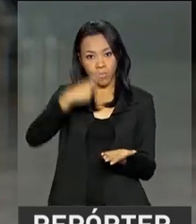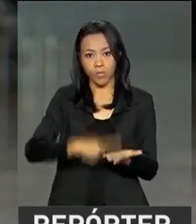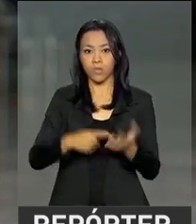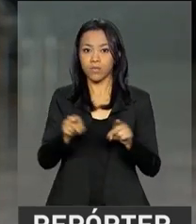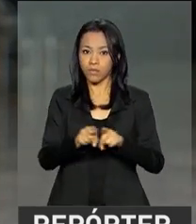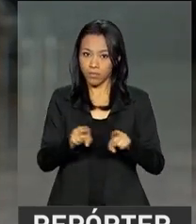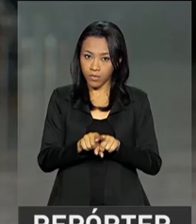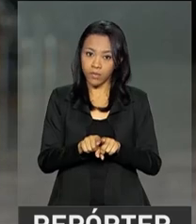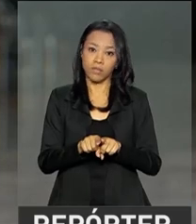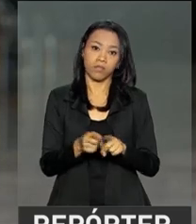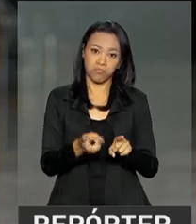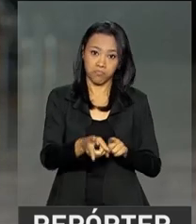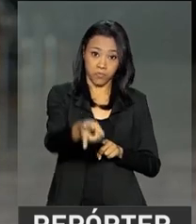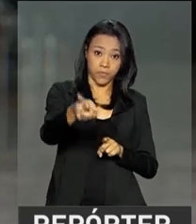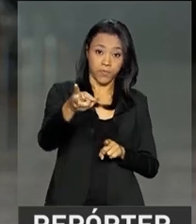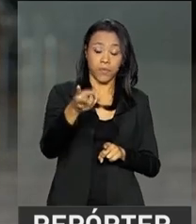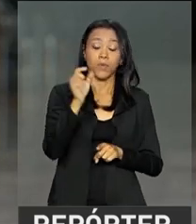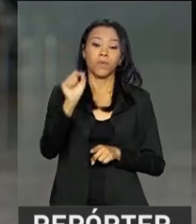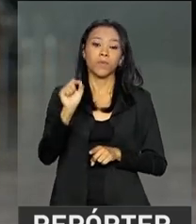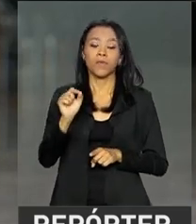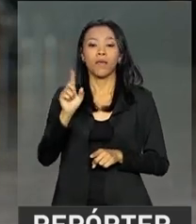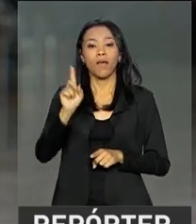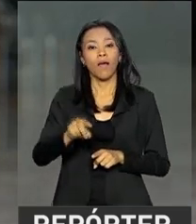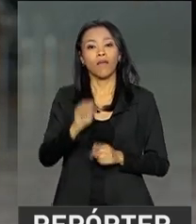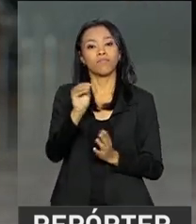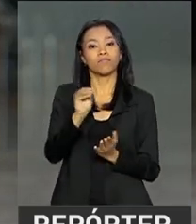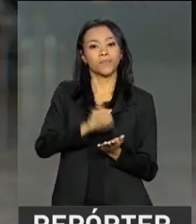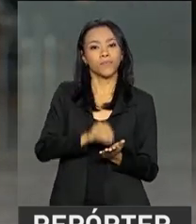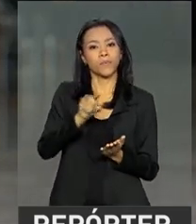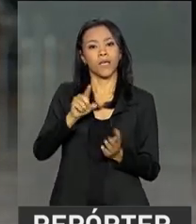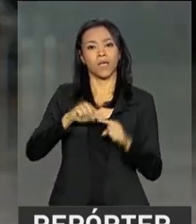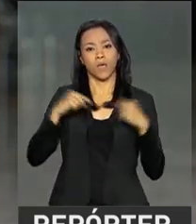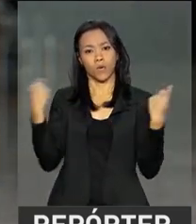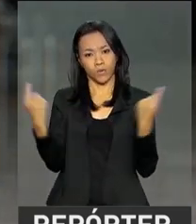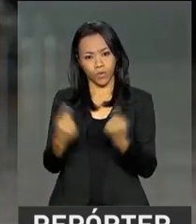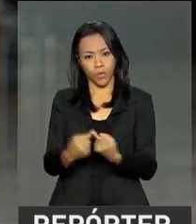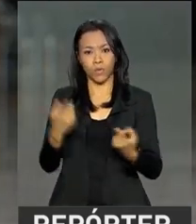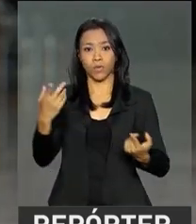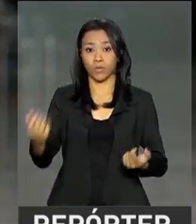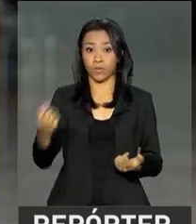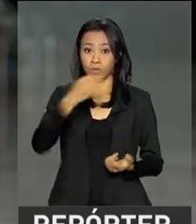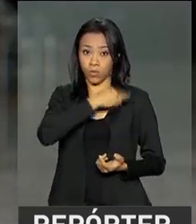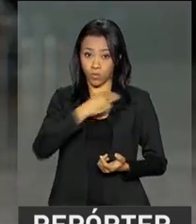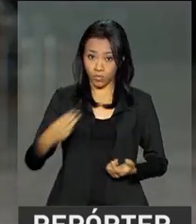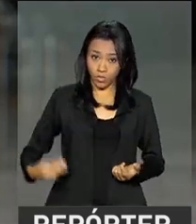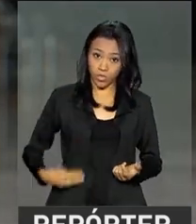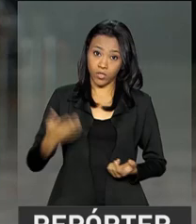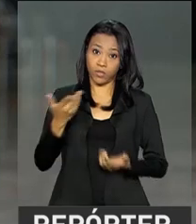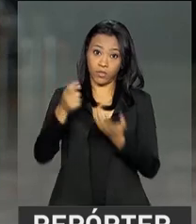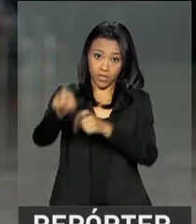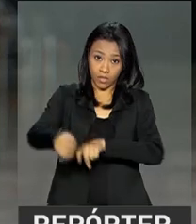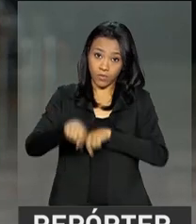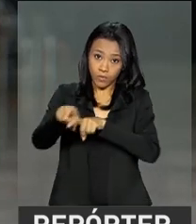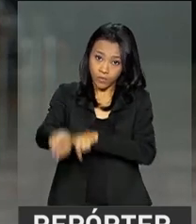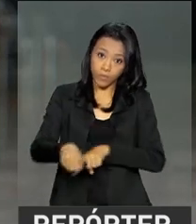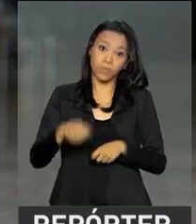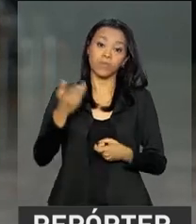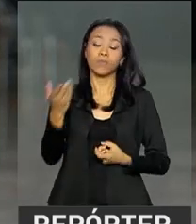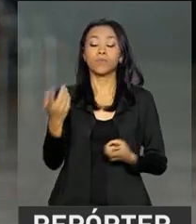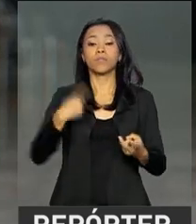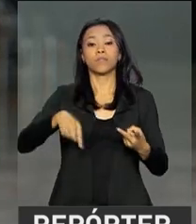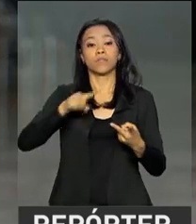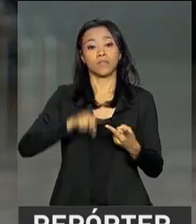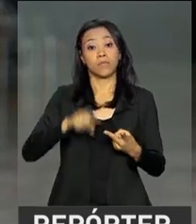presidente segue movimentada. Estão previstas reuniões com o ministro da Agricultura, Pecuária e Abastecimento, Blairo